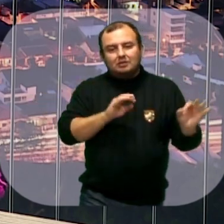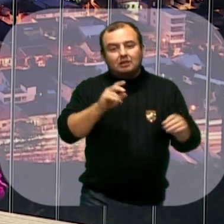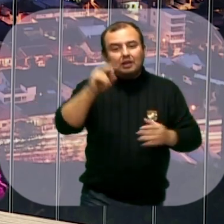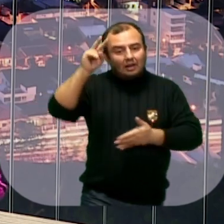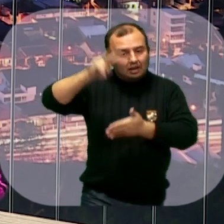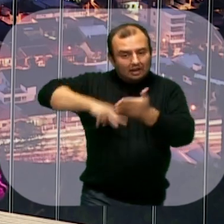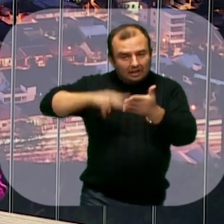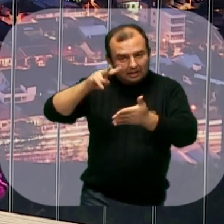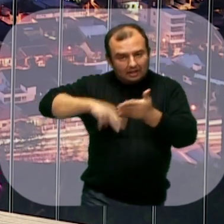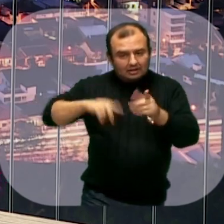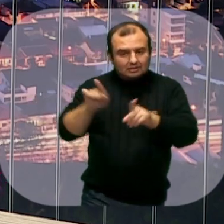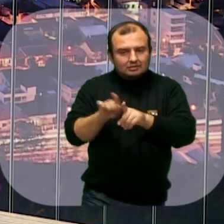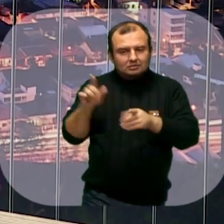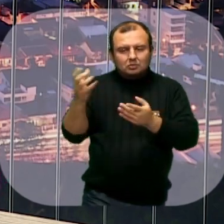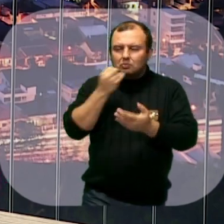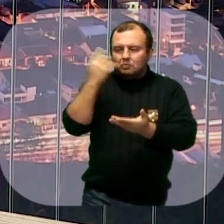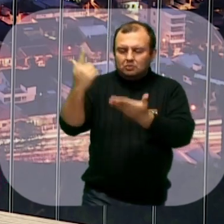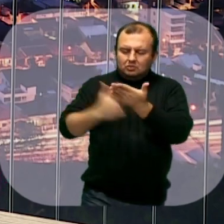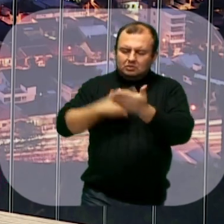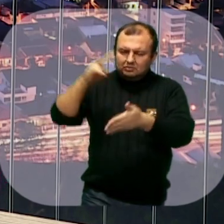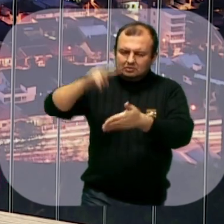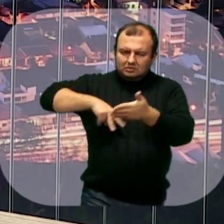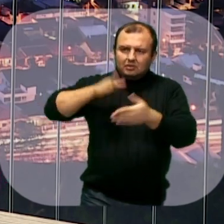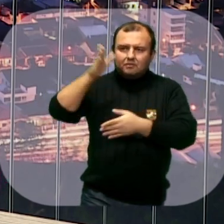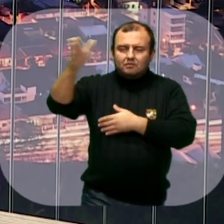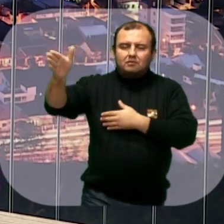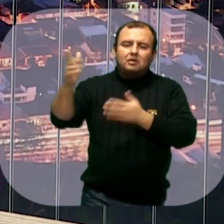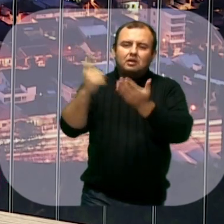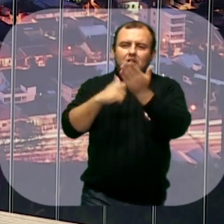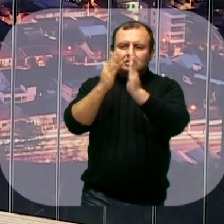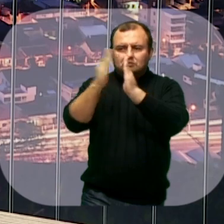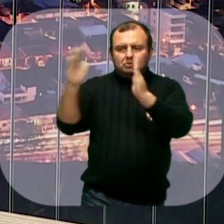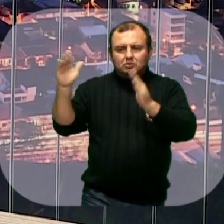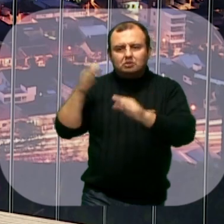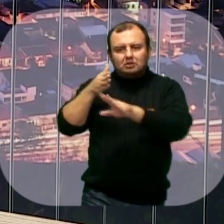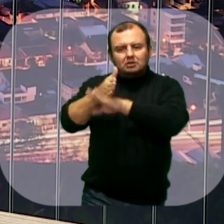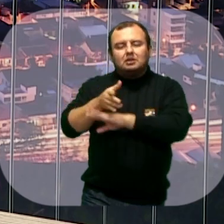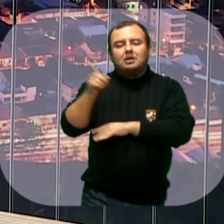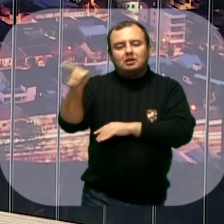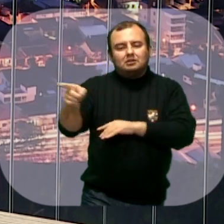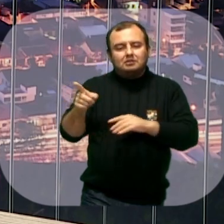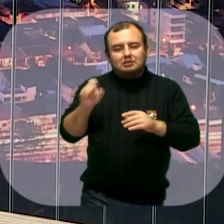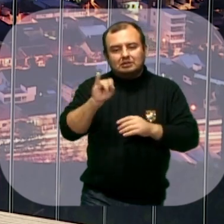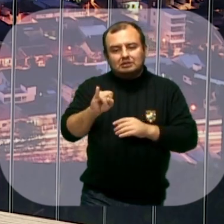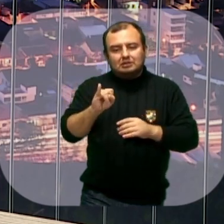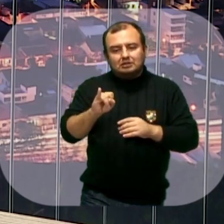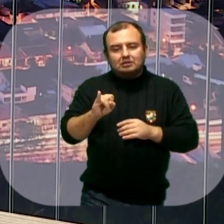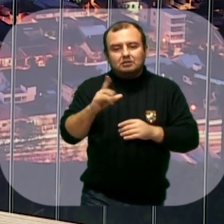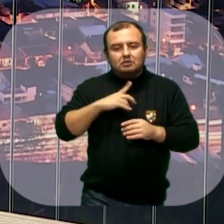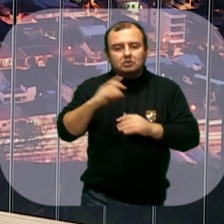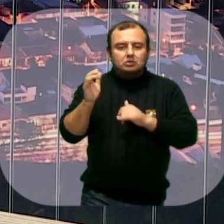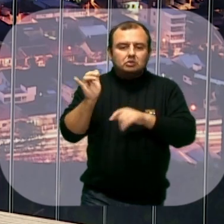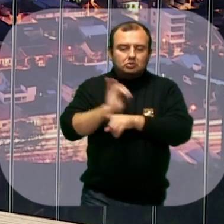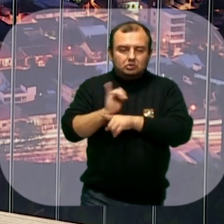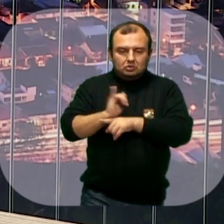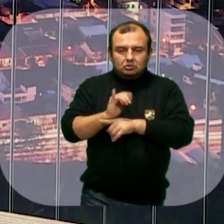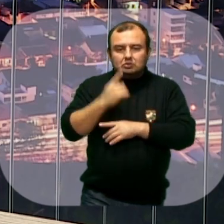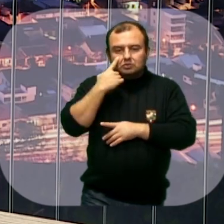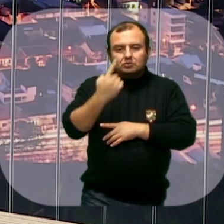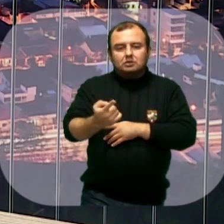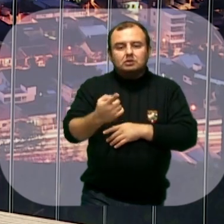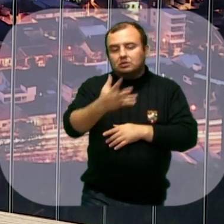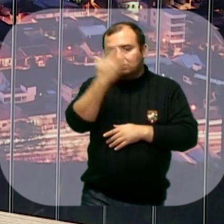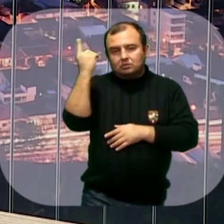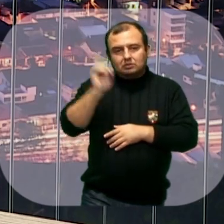e leia. Pegue um bom livro, vá à biblioteca, acesse lá. E se estiver no YouTube nos vendo, não